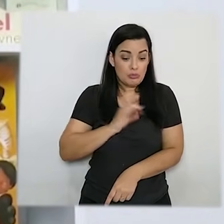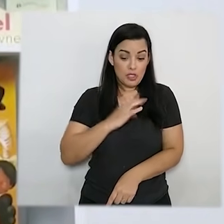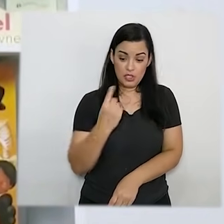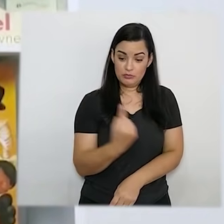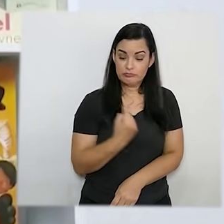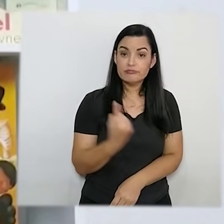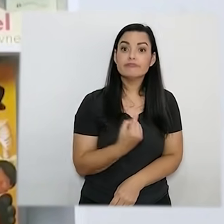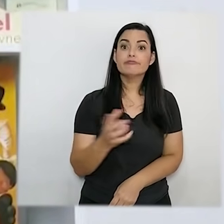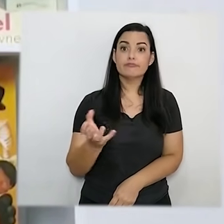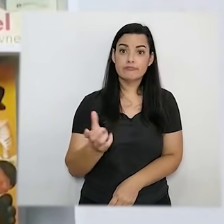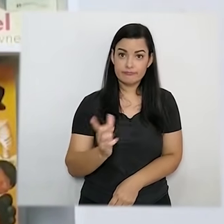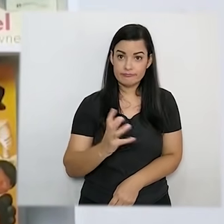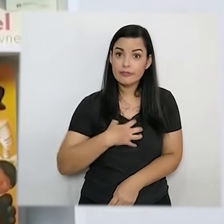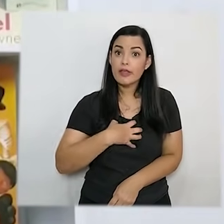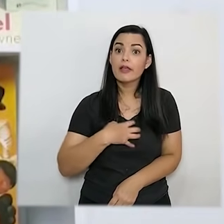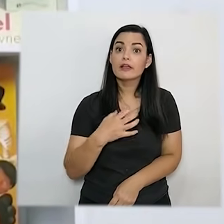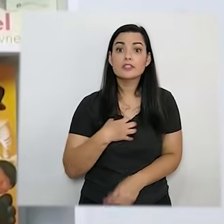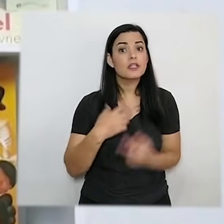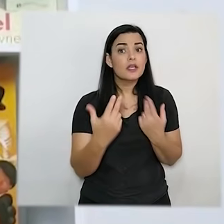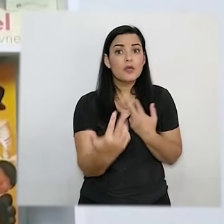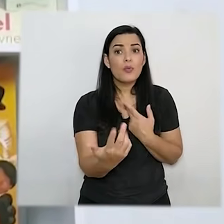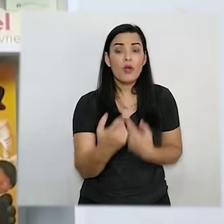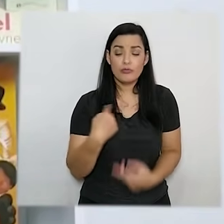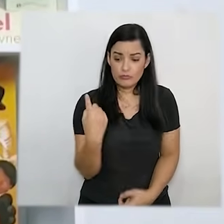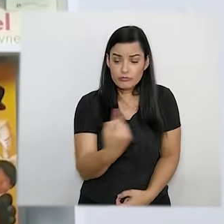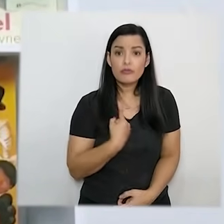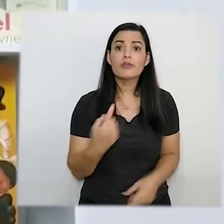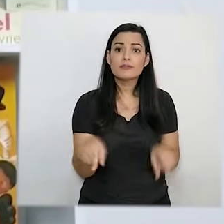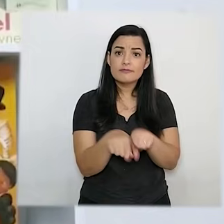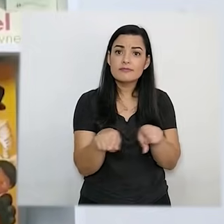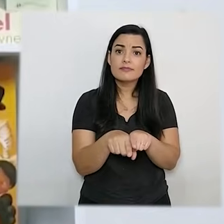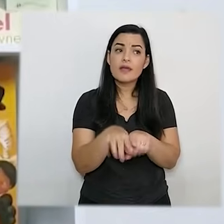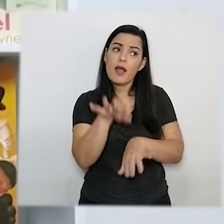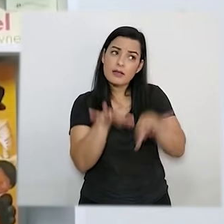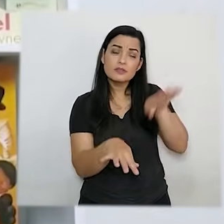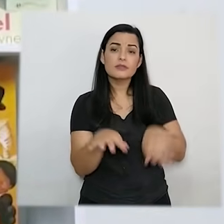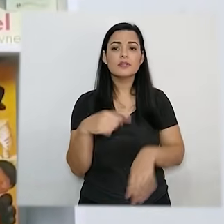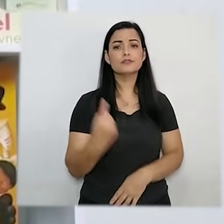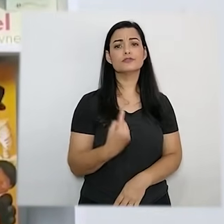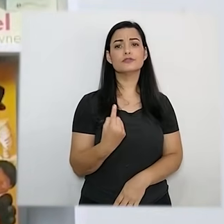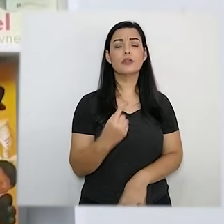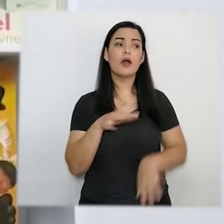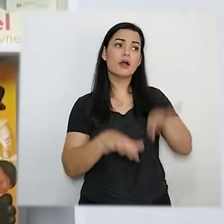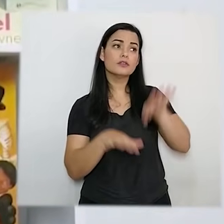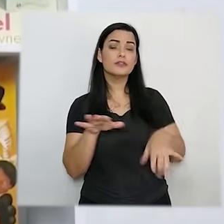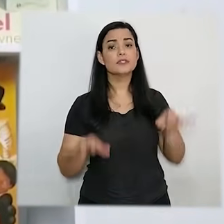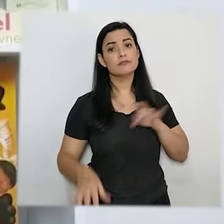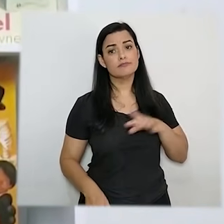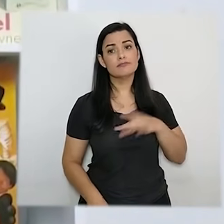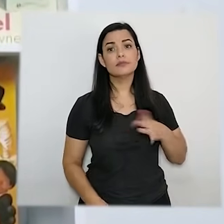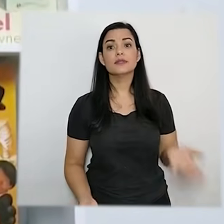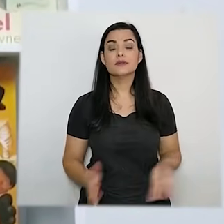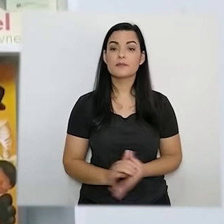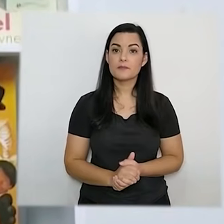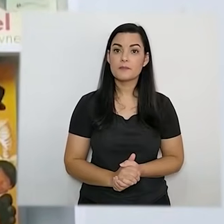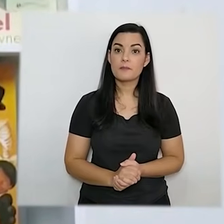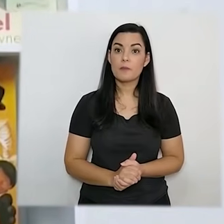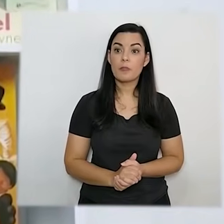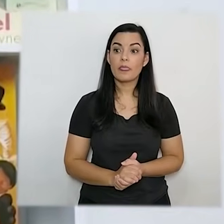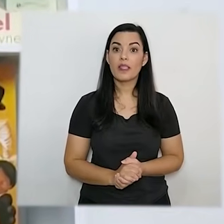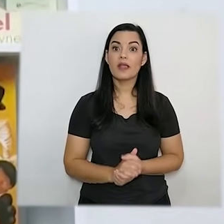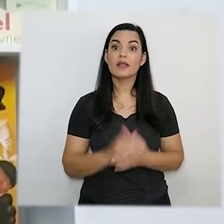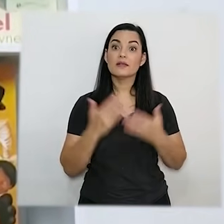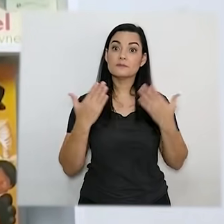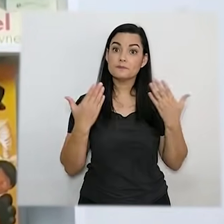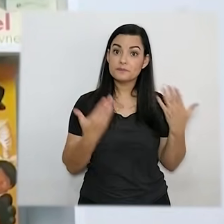no nosso dia a dia, vivenciamos experiências de medo e solidão. E no caminho deles, eles